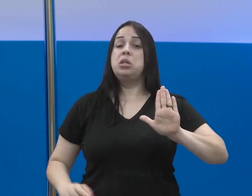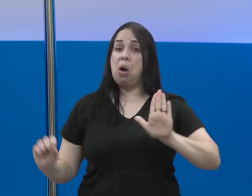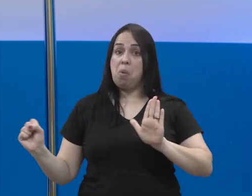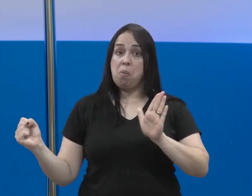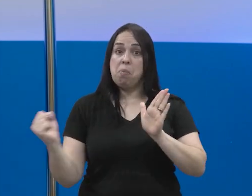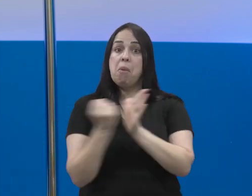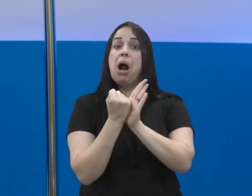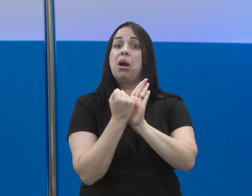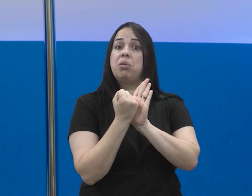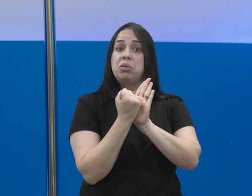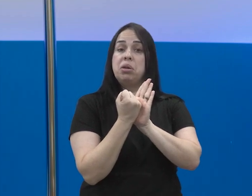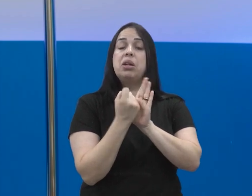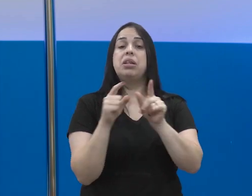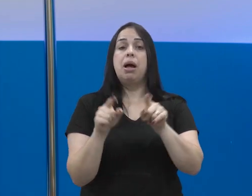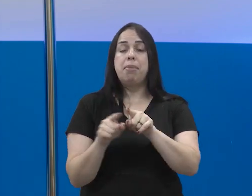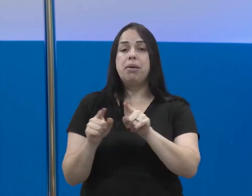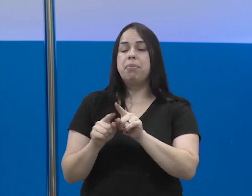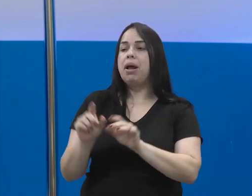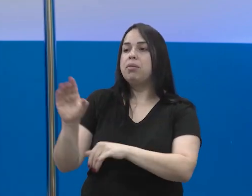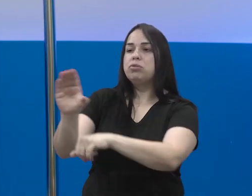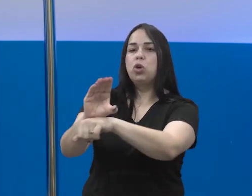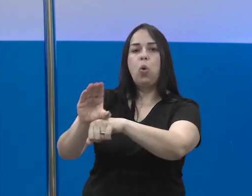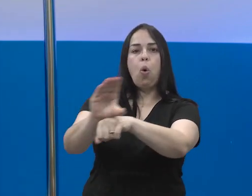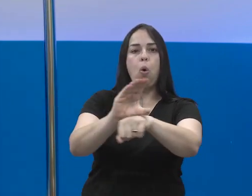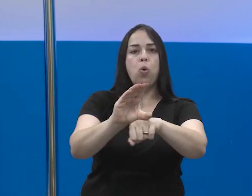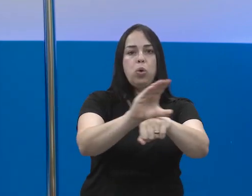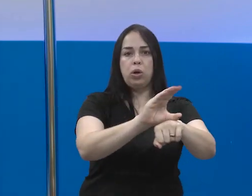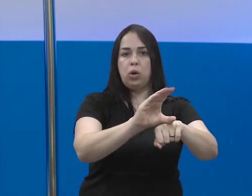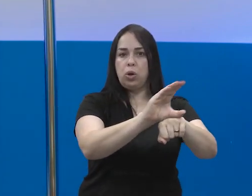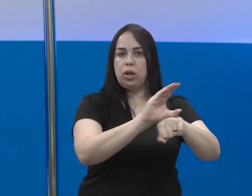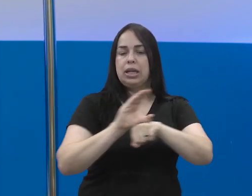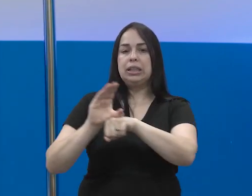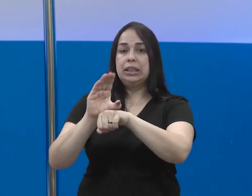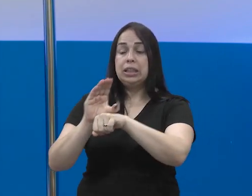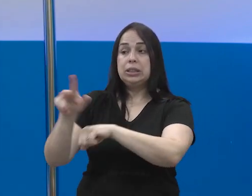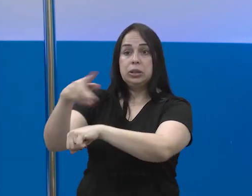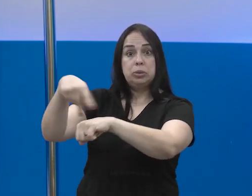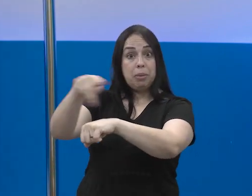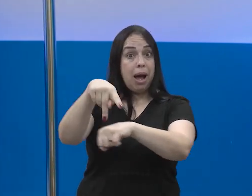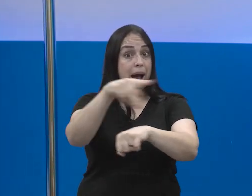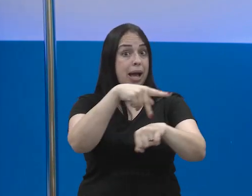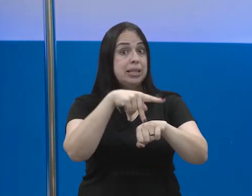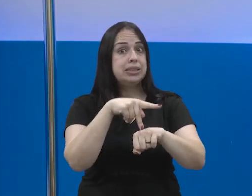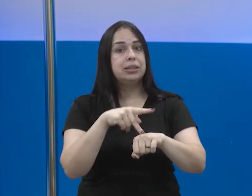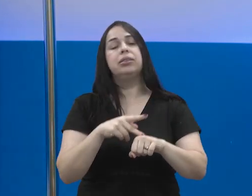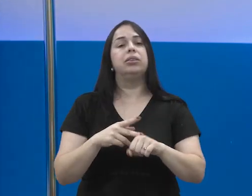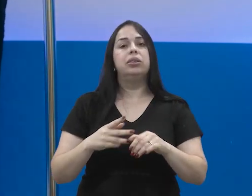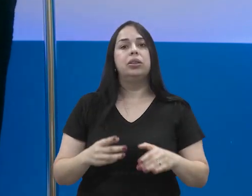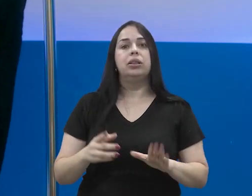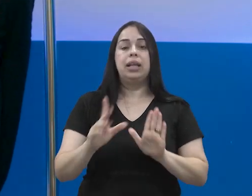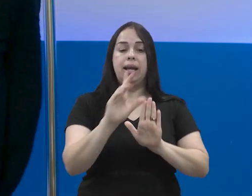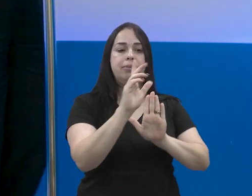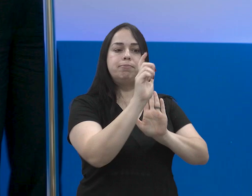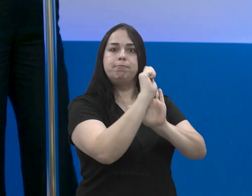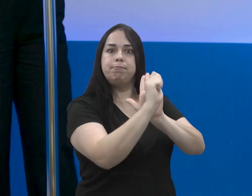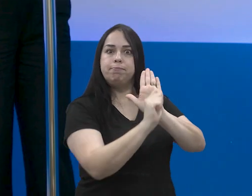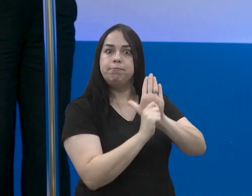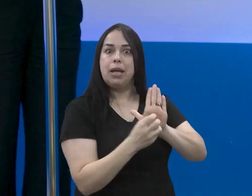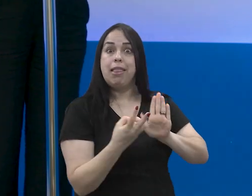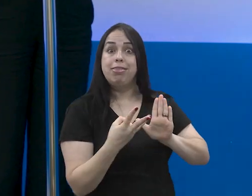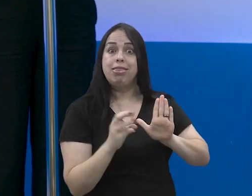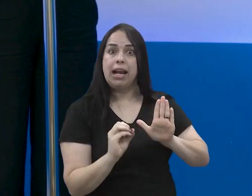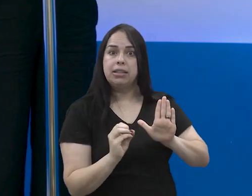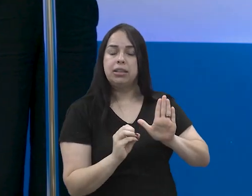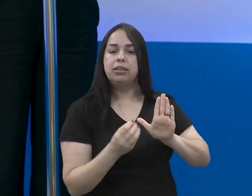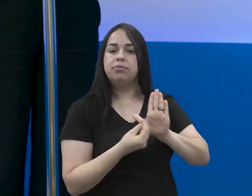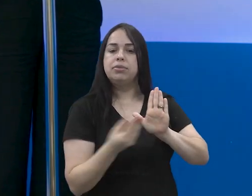e foi uma inspiração para as constituições de estados democráticos. São 30 artigos que